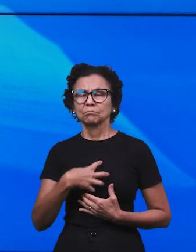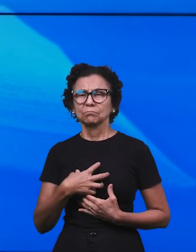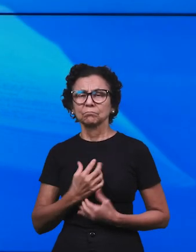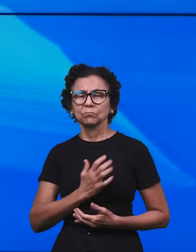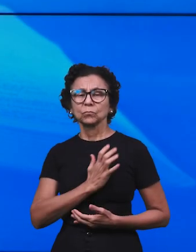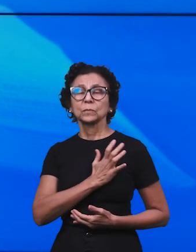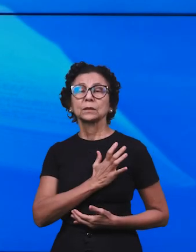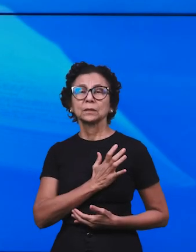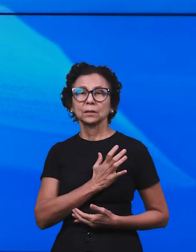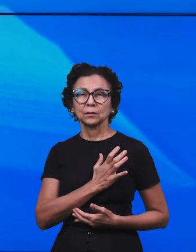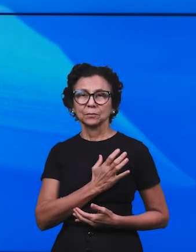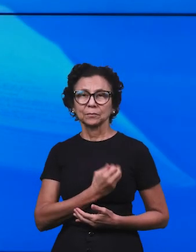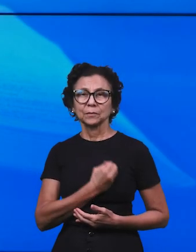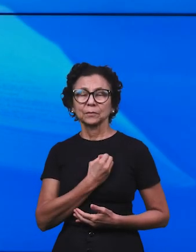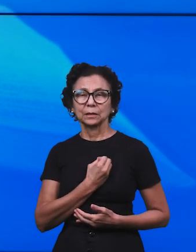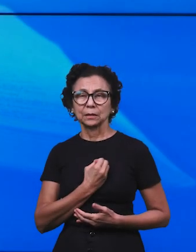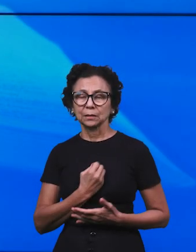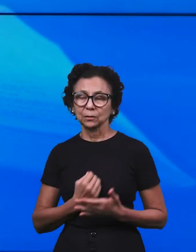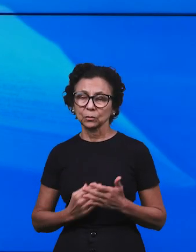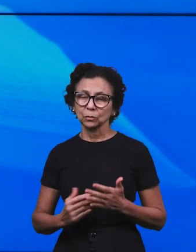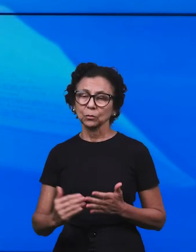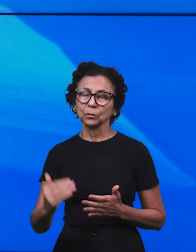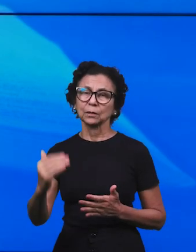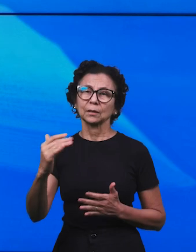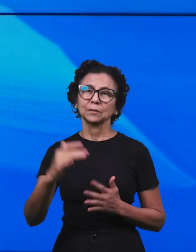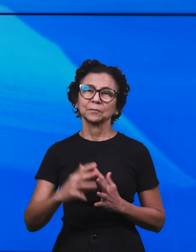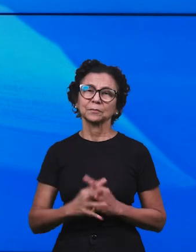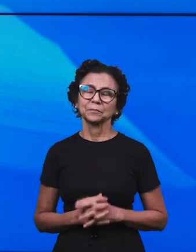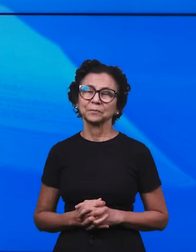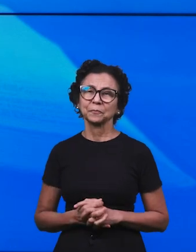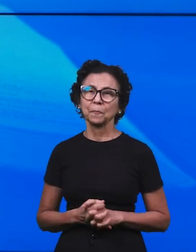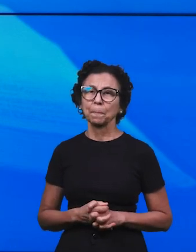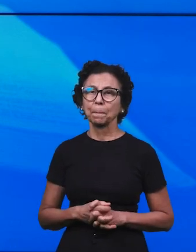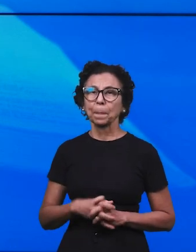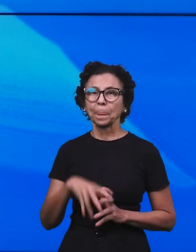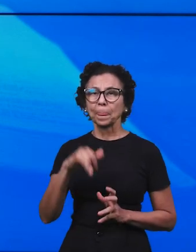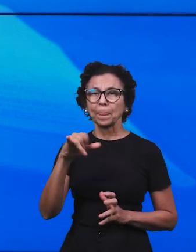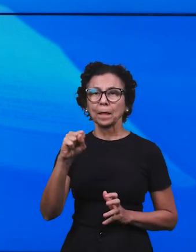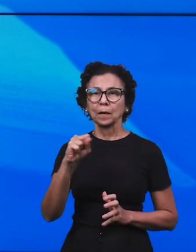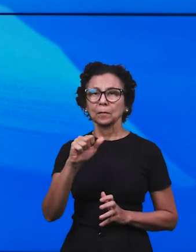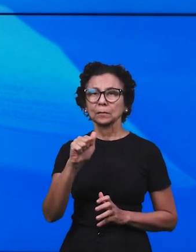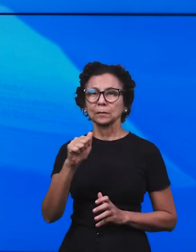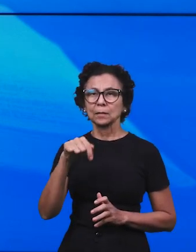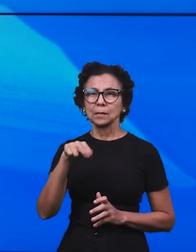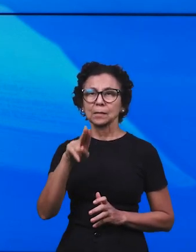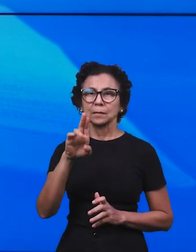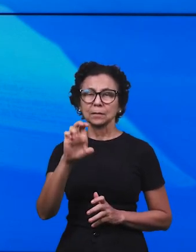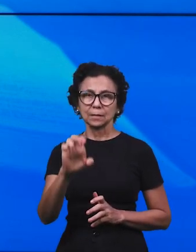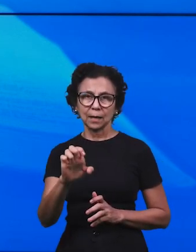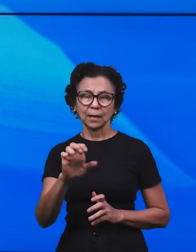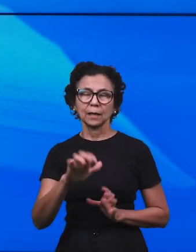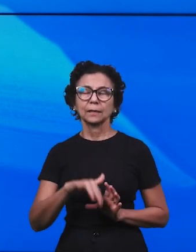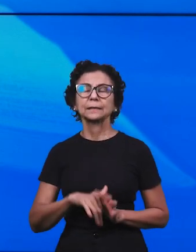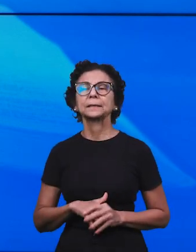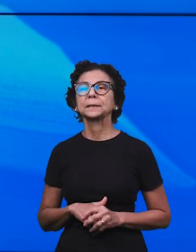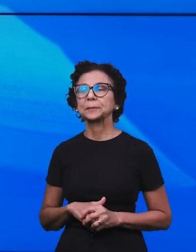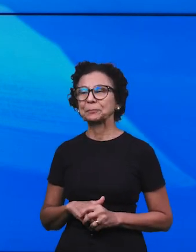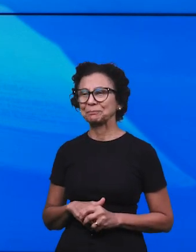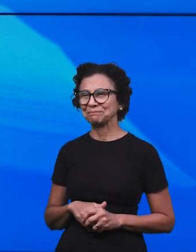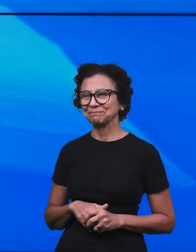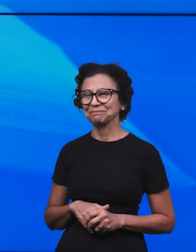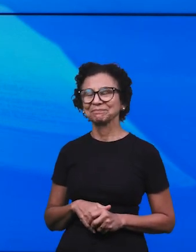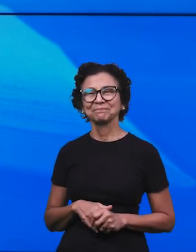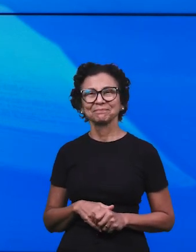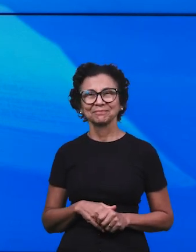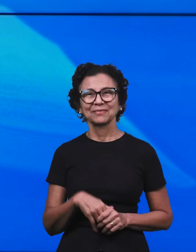que vai ser dada pelo Isaac. O Isaac é um jovem lá de Rio das Ostras, no estado do Rio de Janeiro. Hoje o